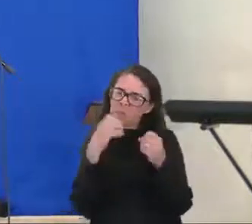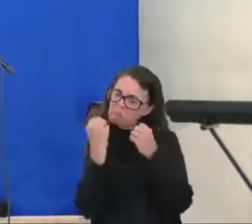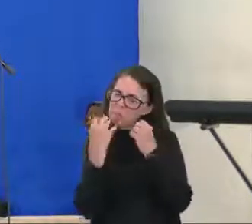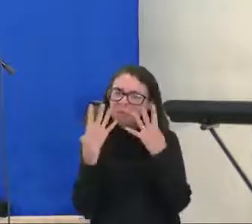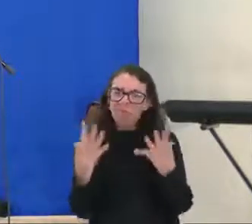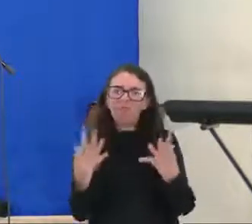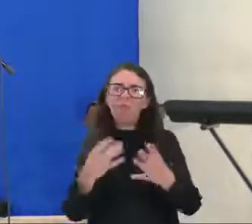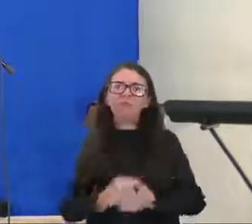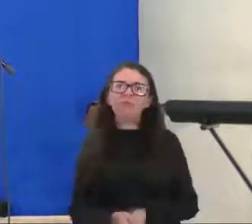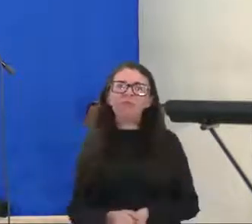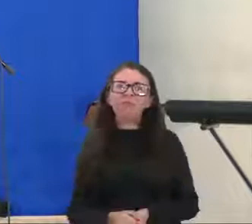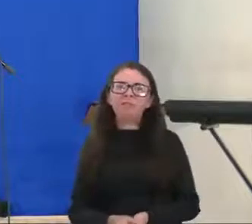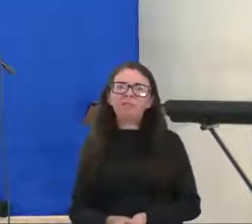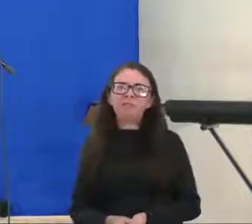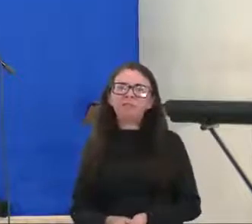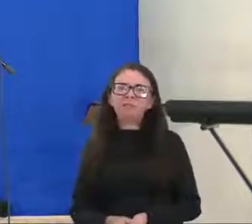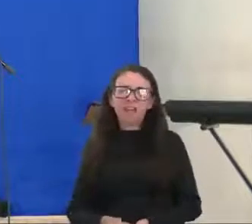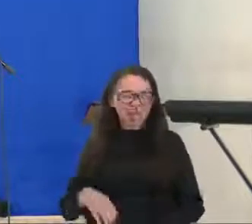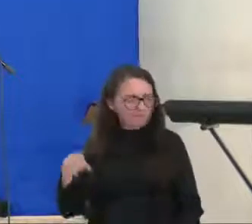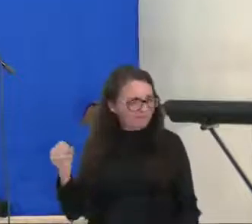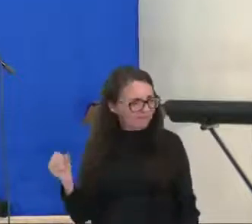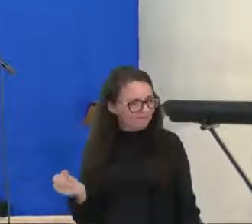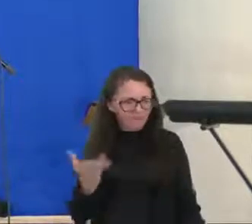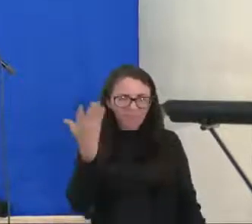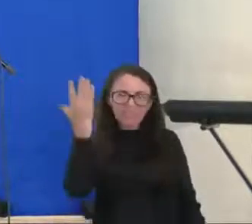Me achando que era bonzinho, achando que.